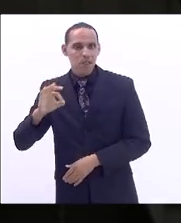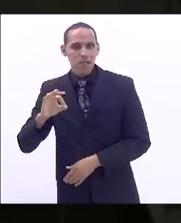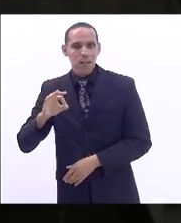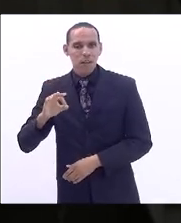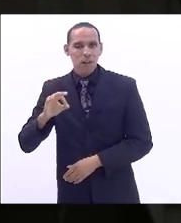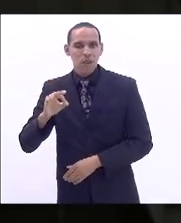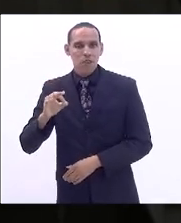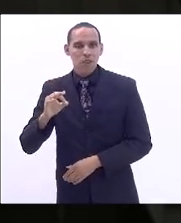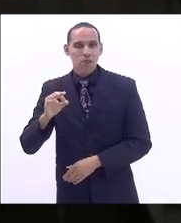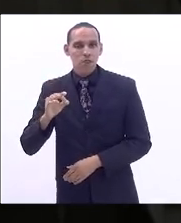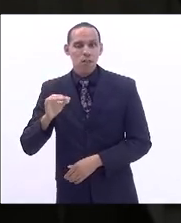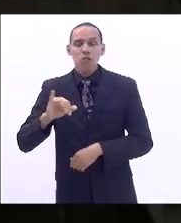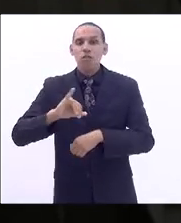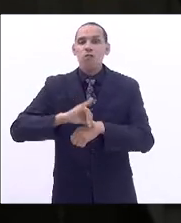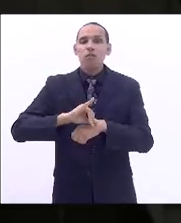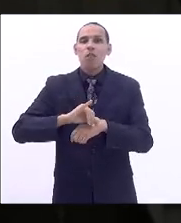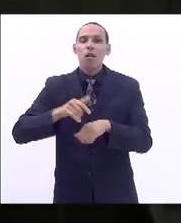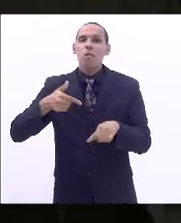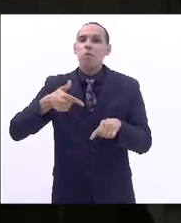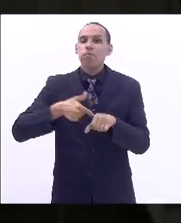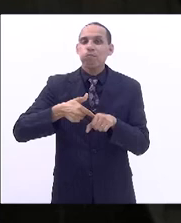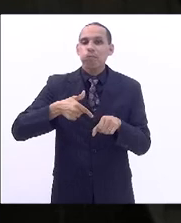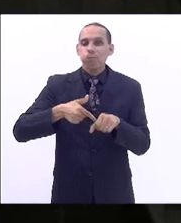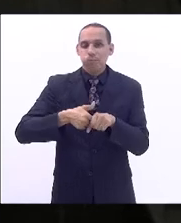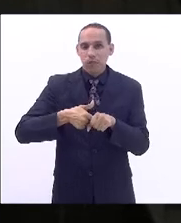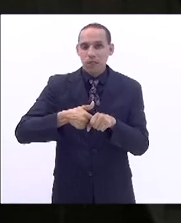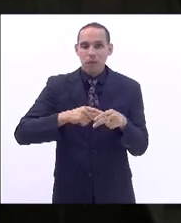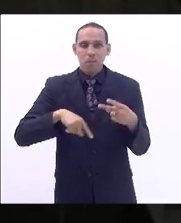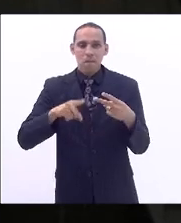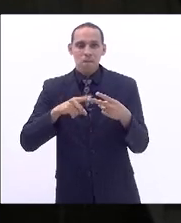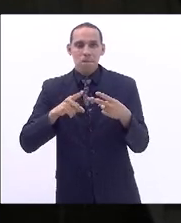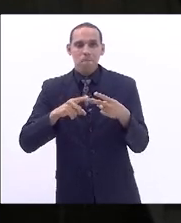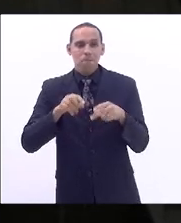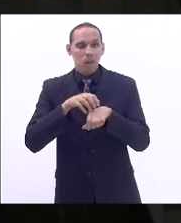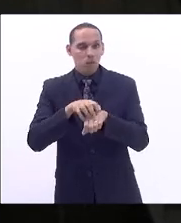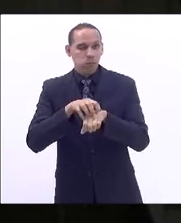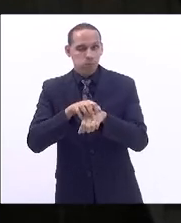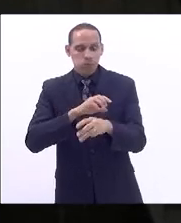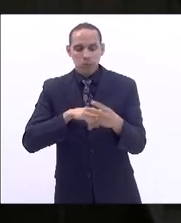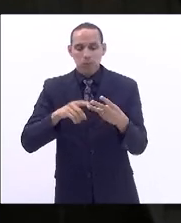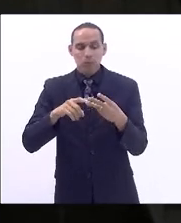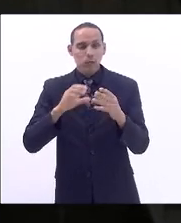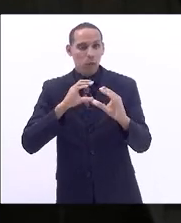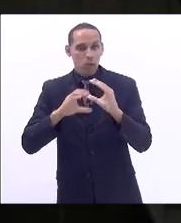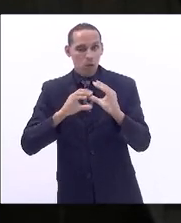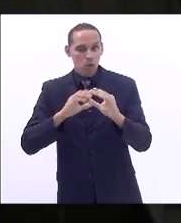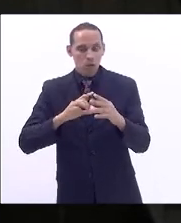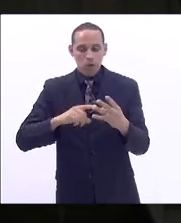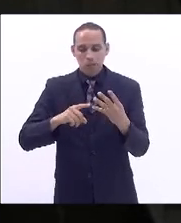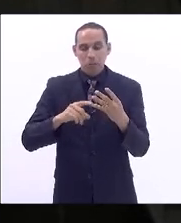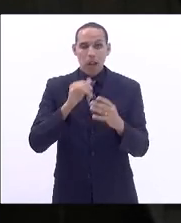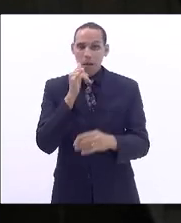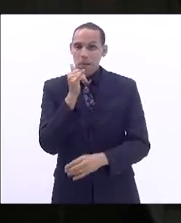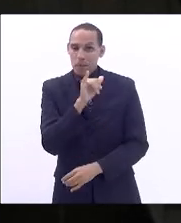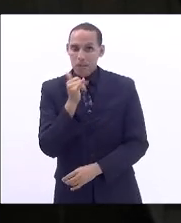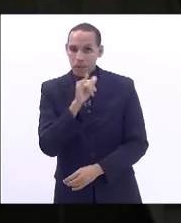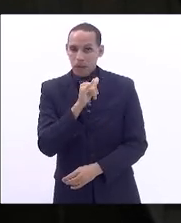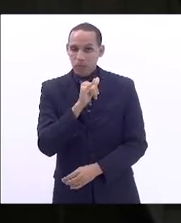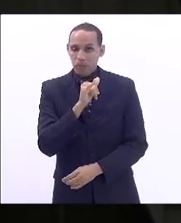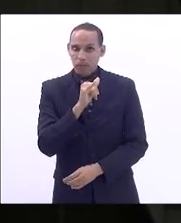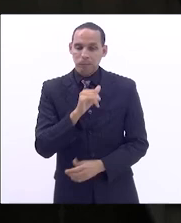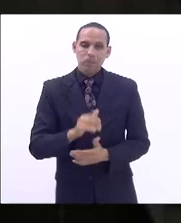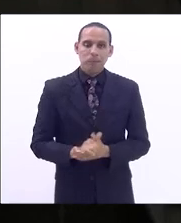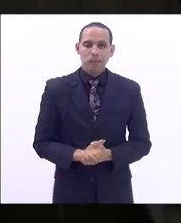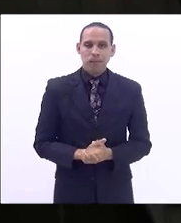combustíveis transporte público comunicações e energia é isso significa mais